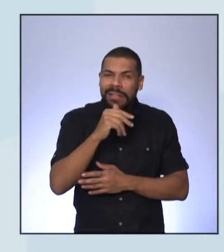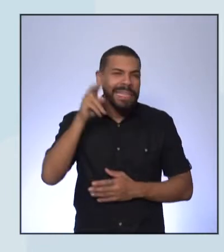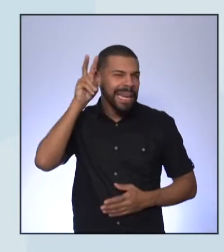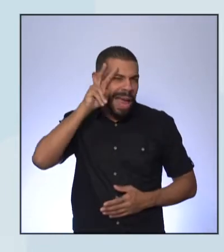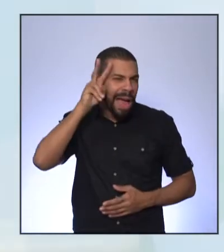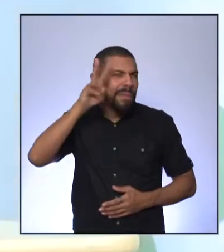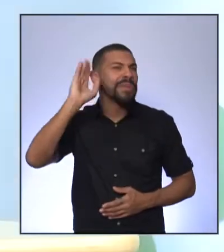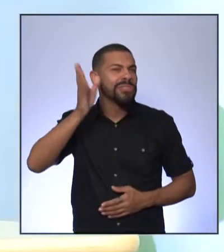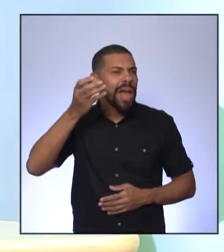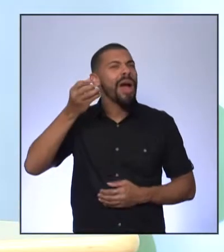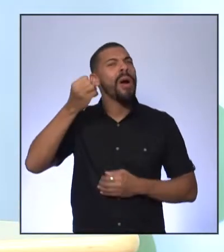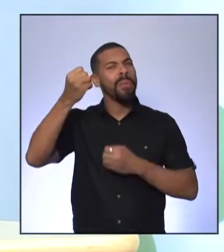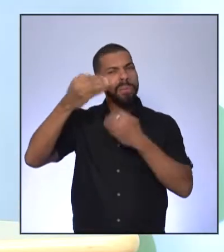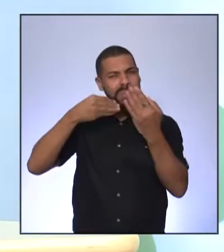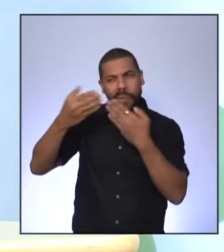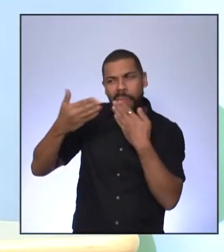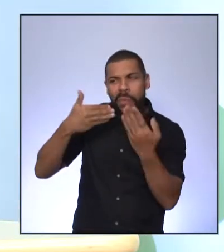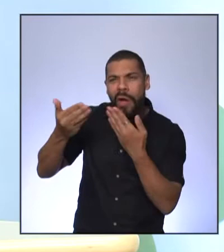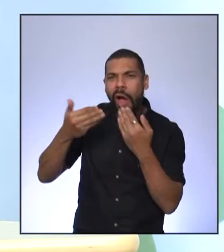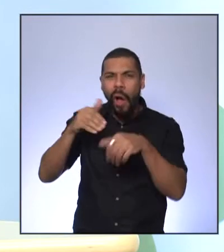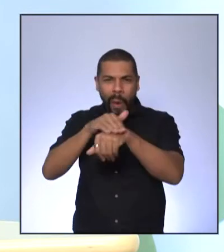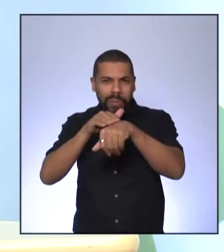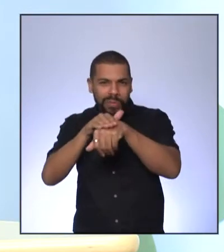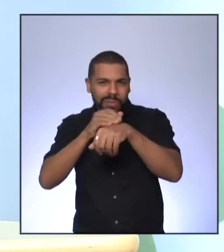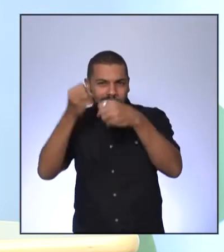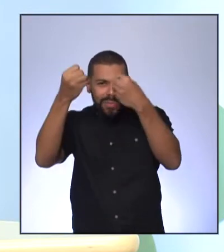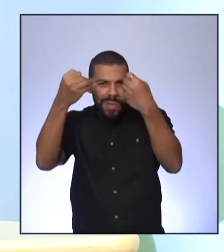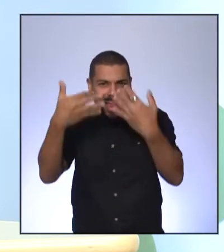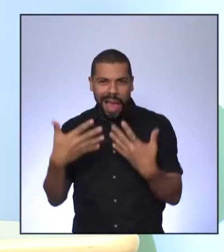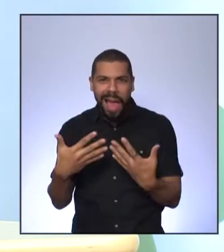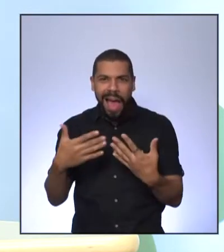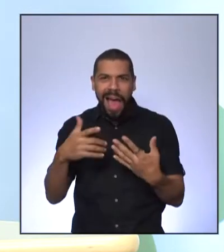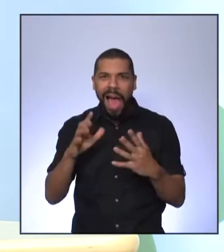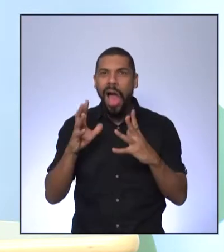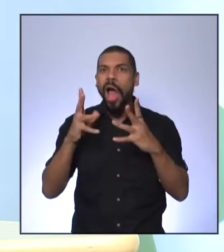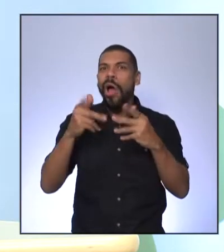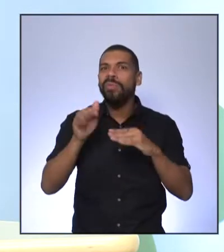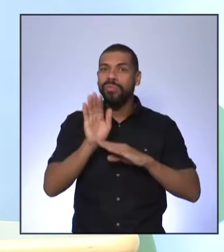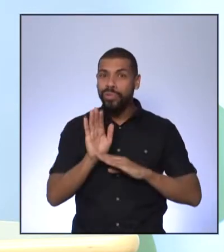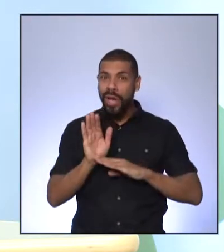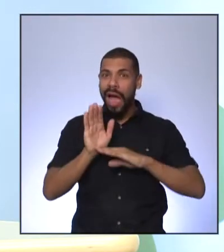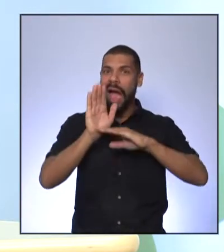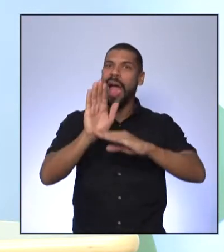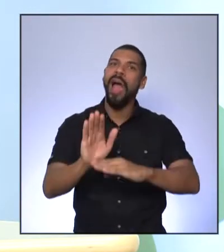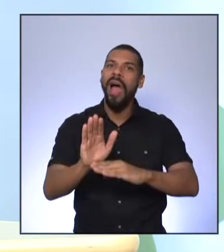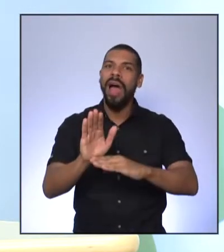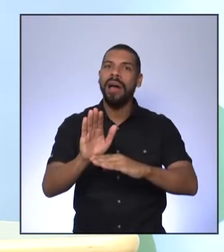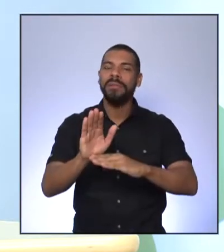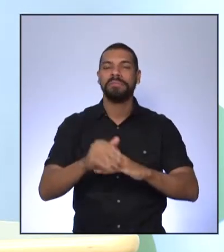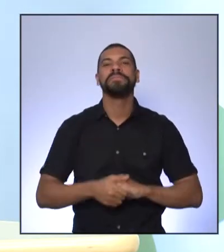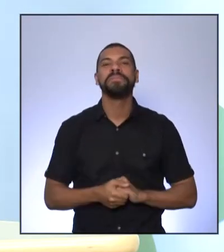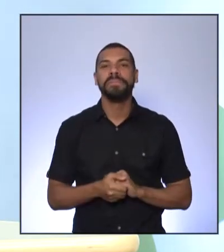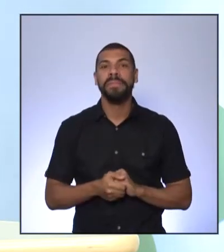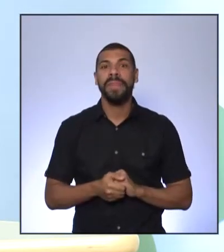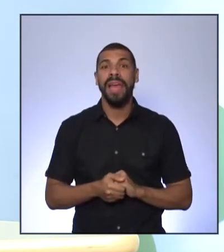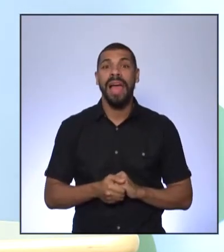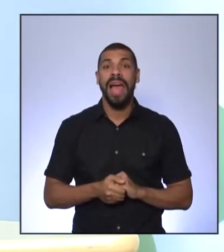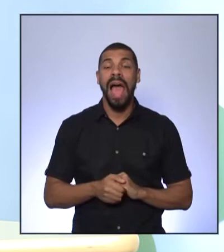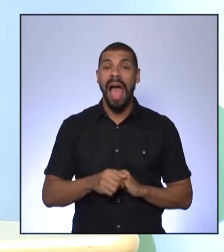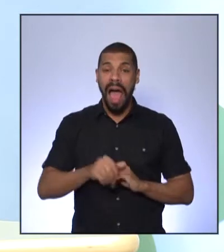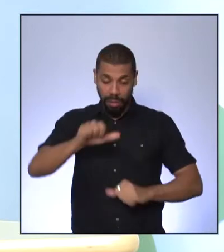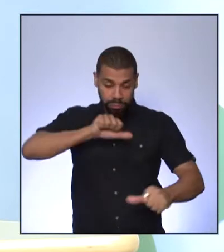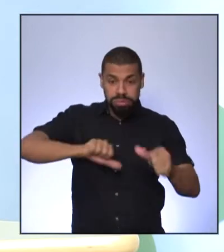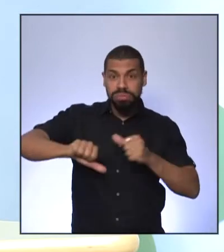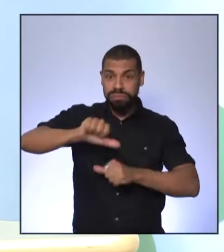gente conversou lá que tudo que ajuda as colisões, tudo que favorece o choque, ele faz com que a